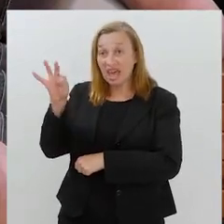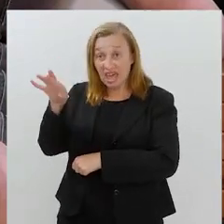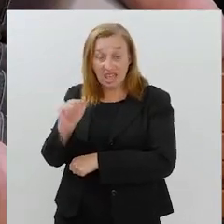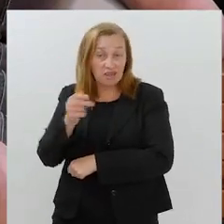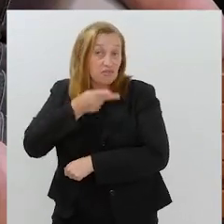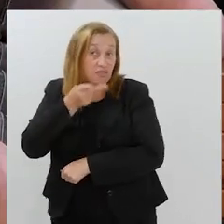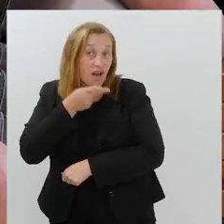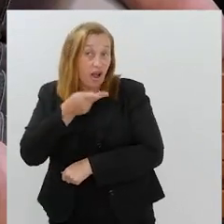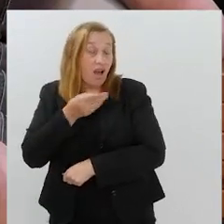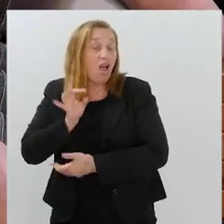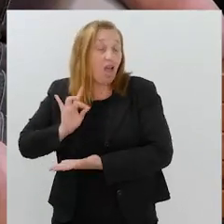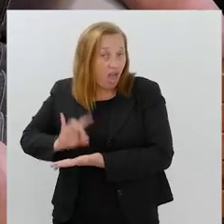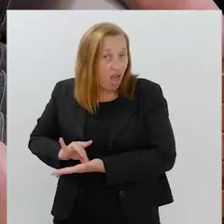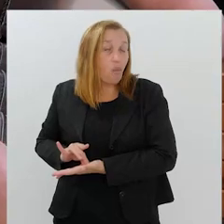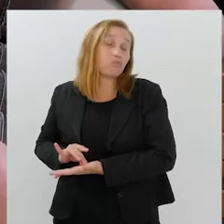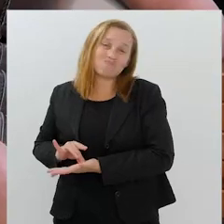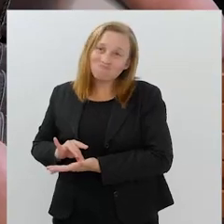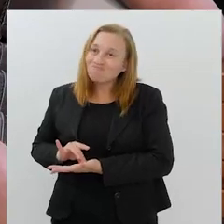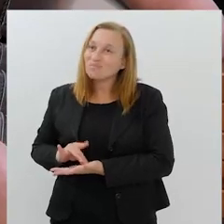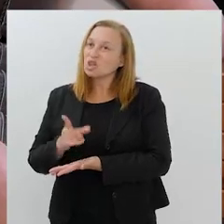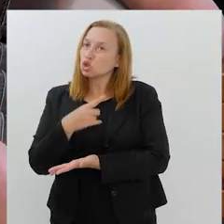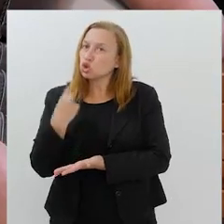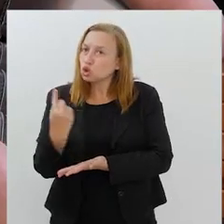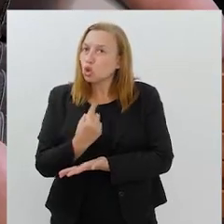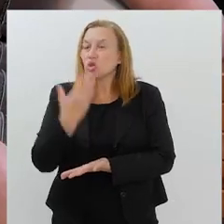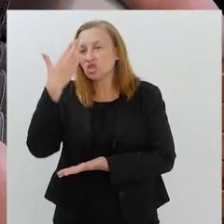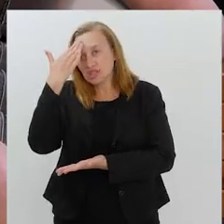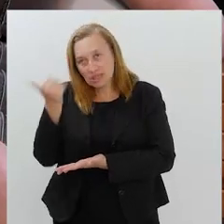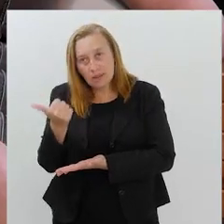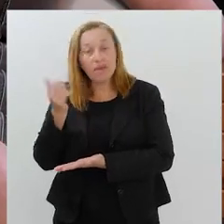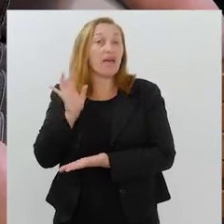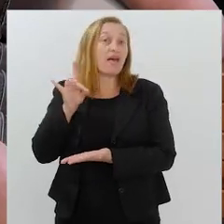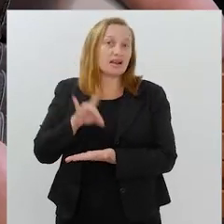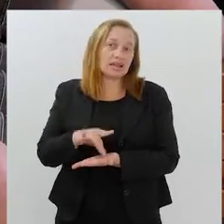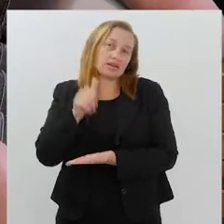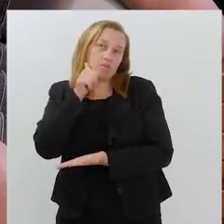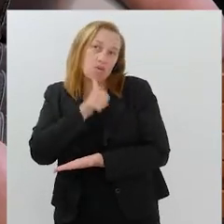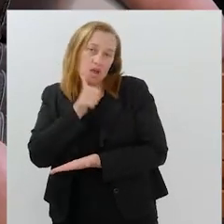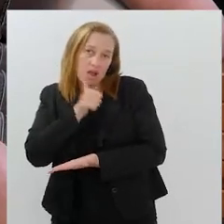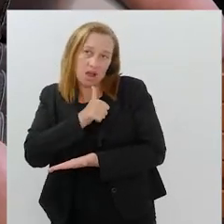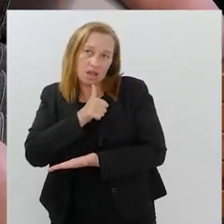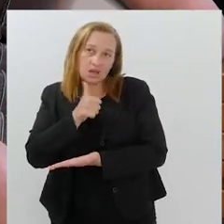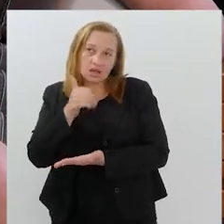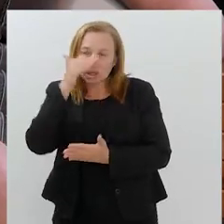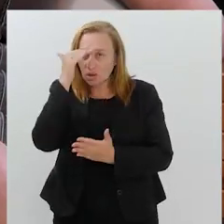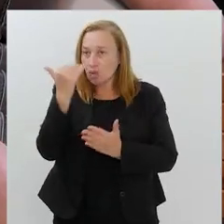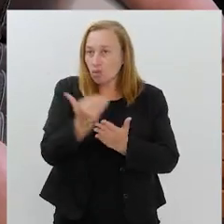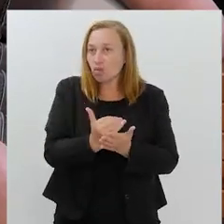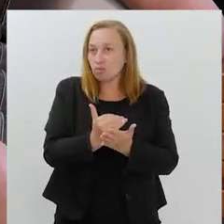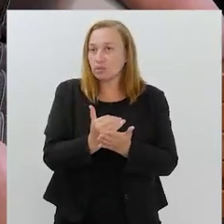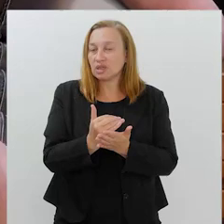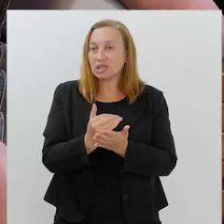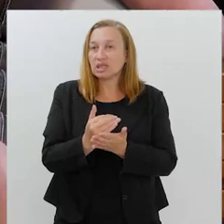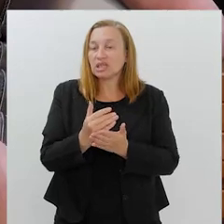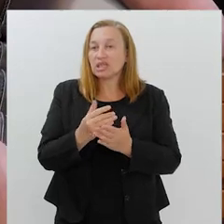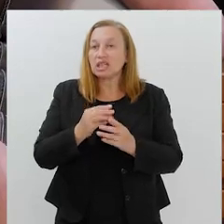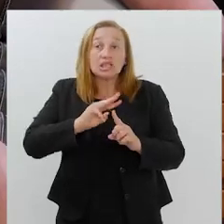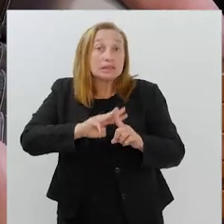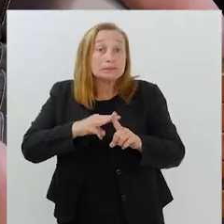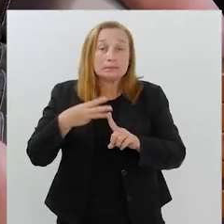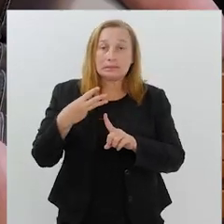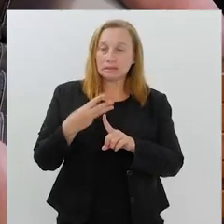fala é absolutamente real somos nós que sabemos a realidade das mulheres que cumprem tripla